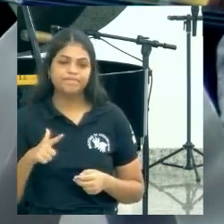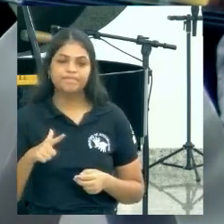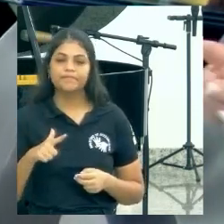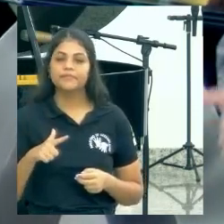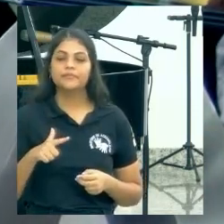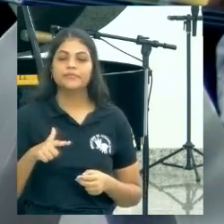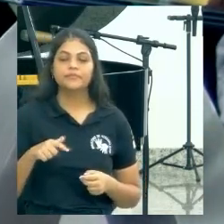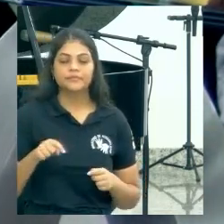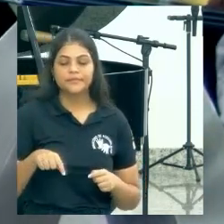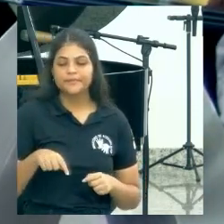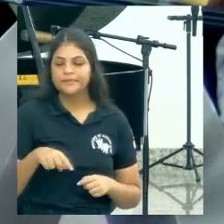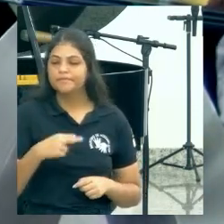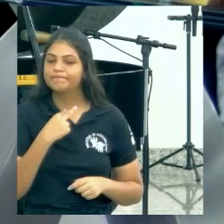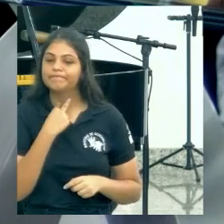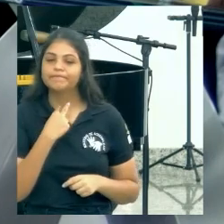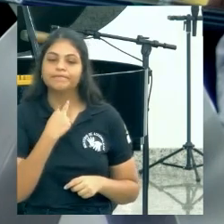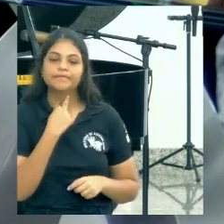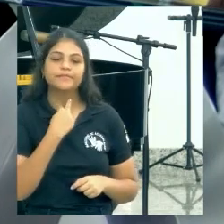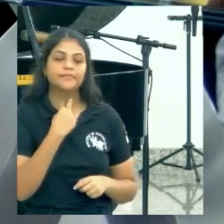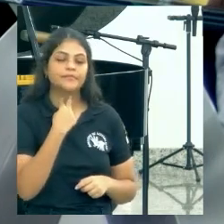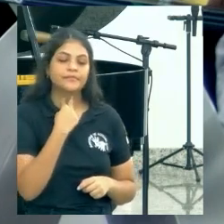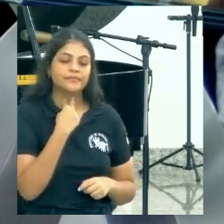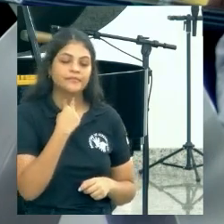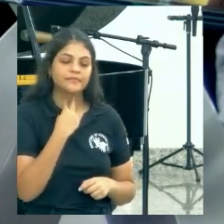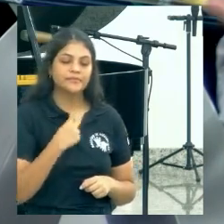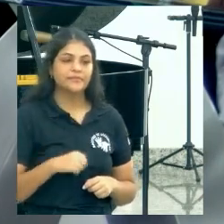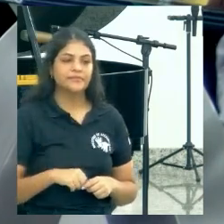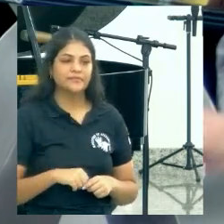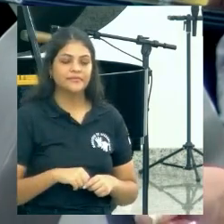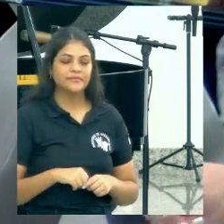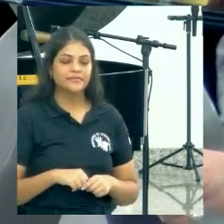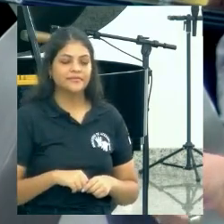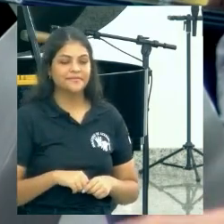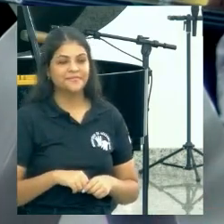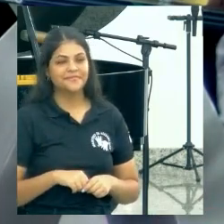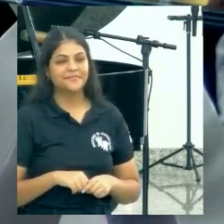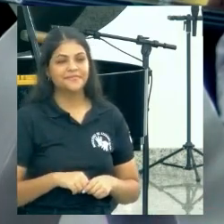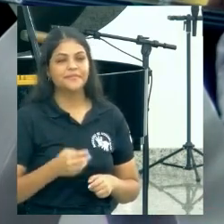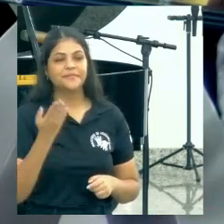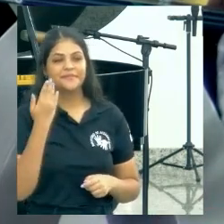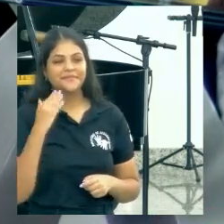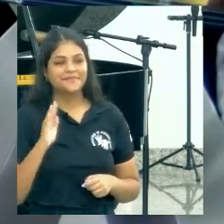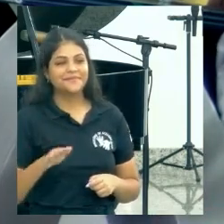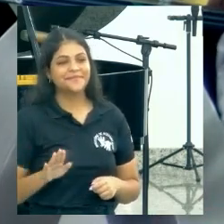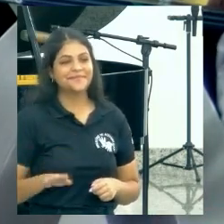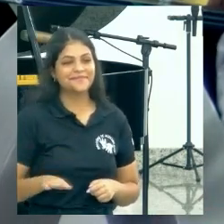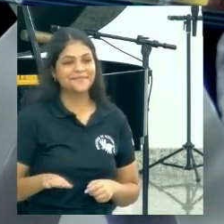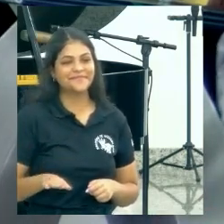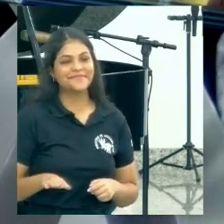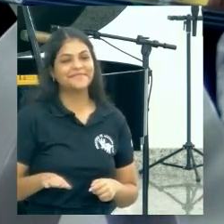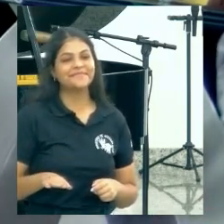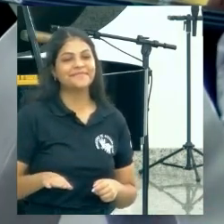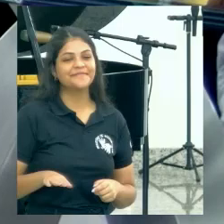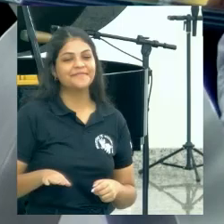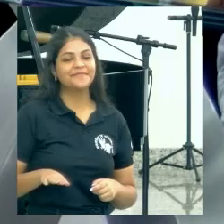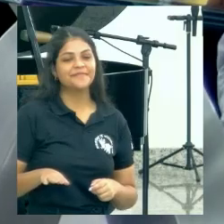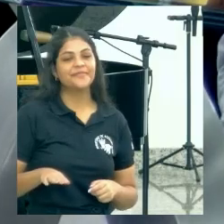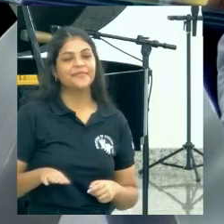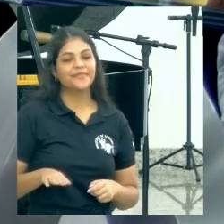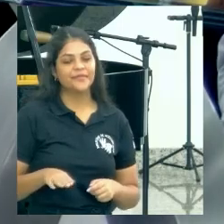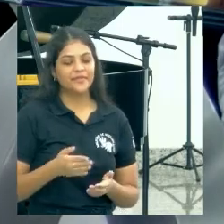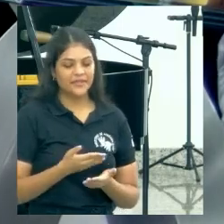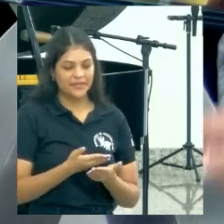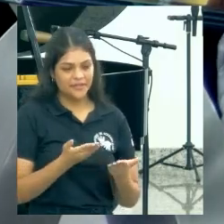Ele é um autista muito severo. Sabe esse rapazinho que está aqui?